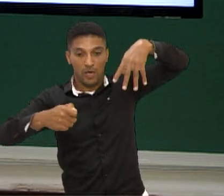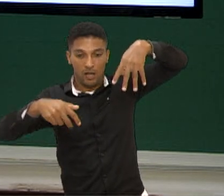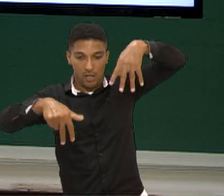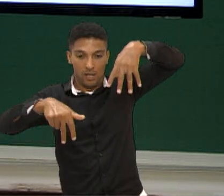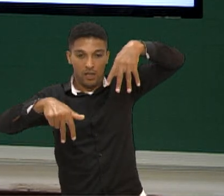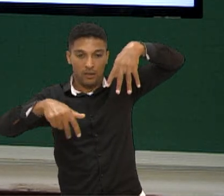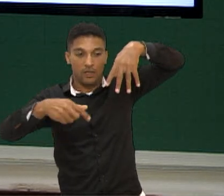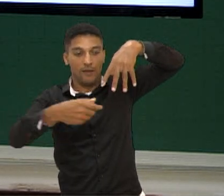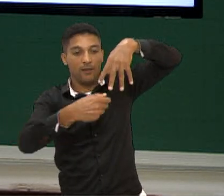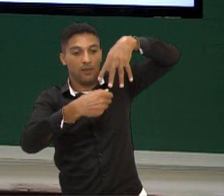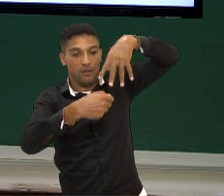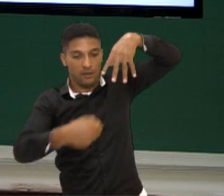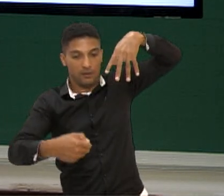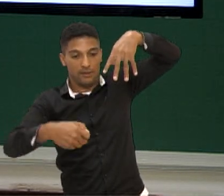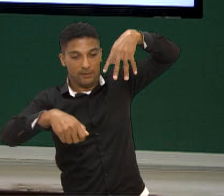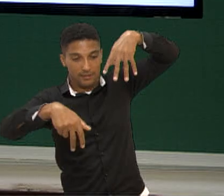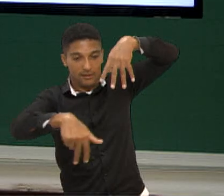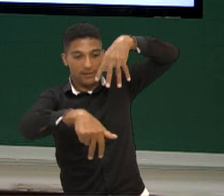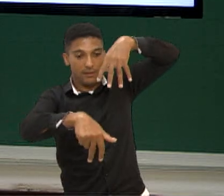mastro.